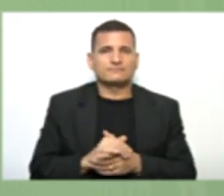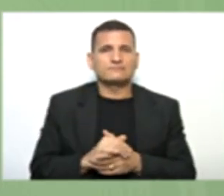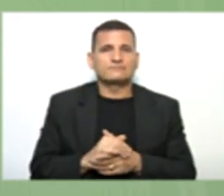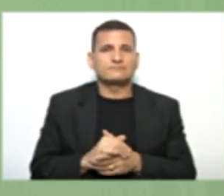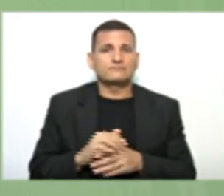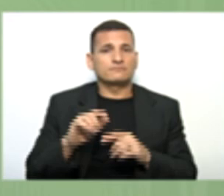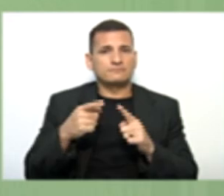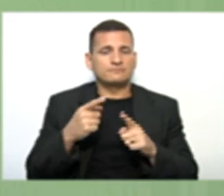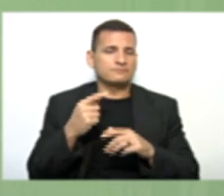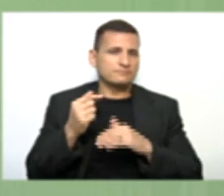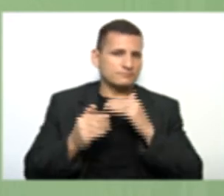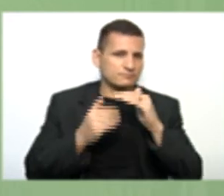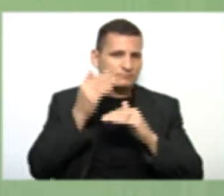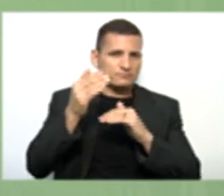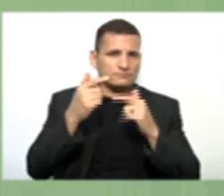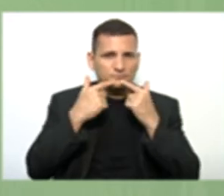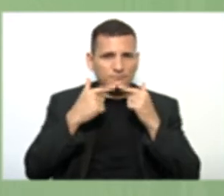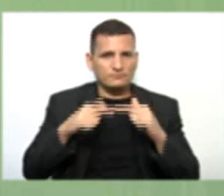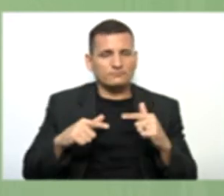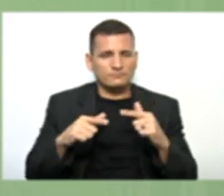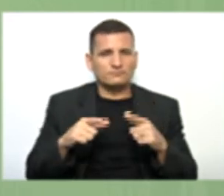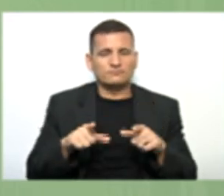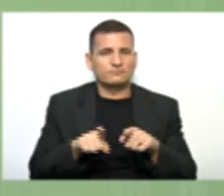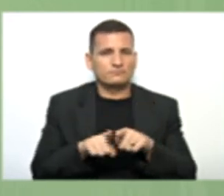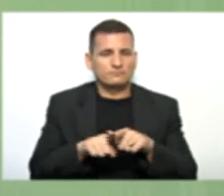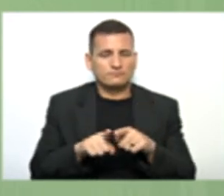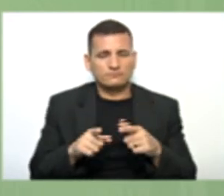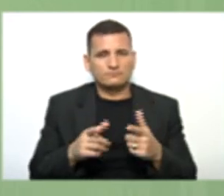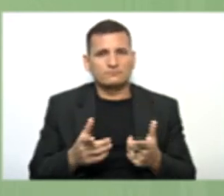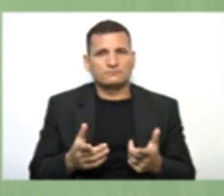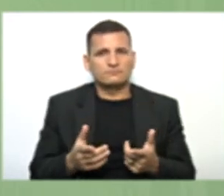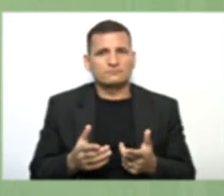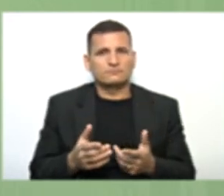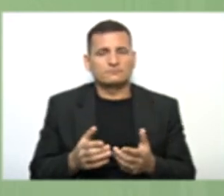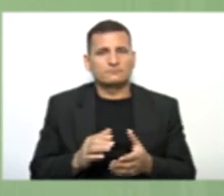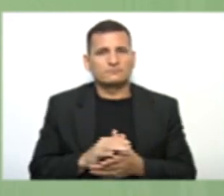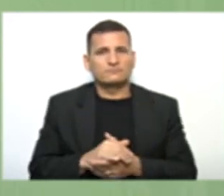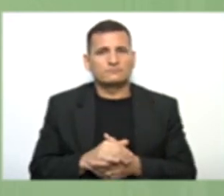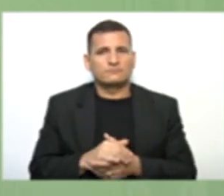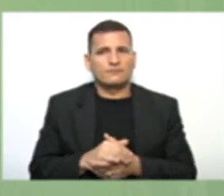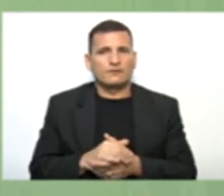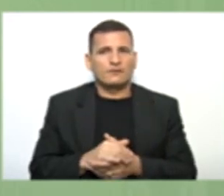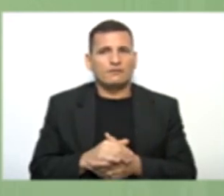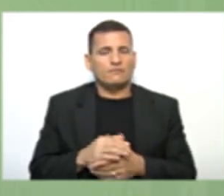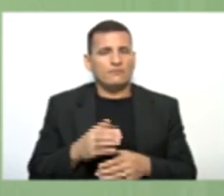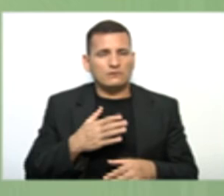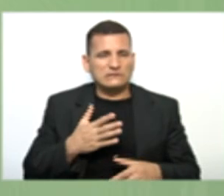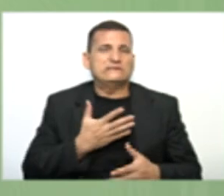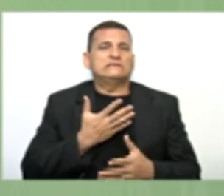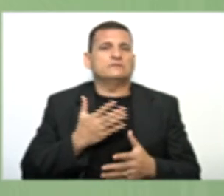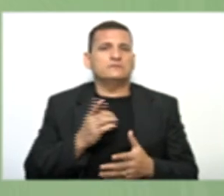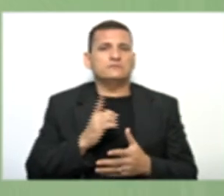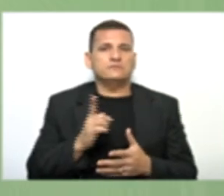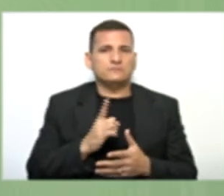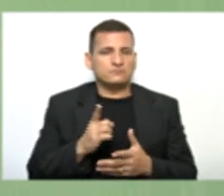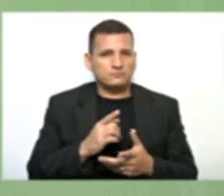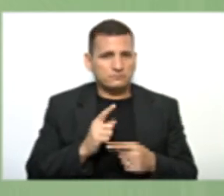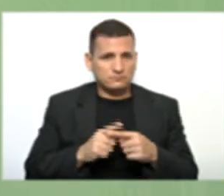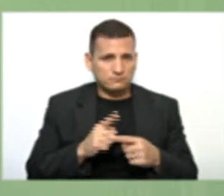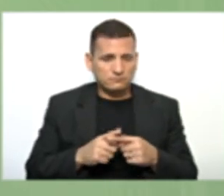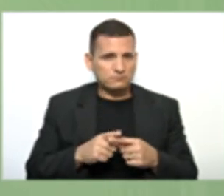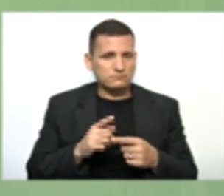a evolução das linguagens também já dá uma... Não é Sim. tão, um impacto não é tão grande, porque a gente já está